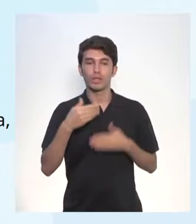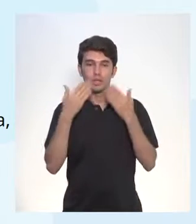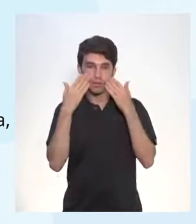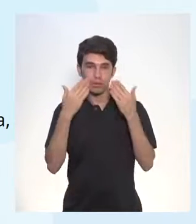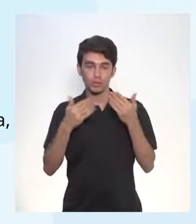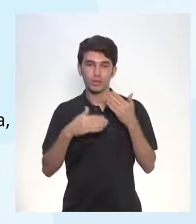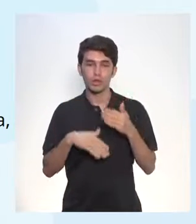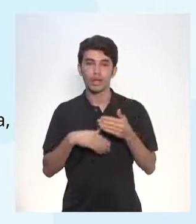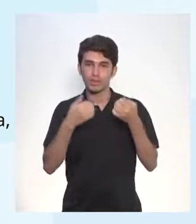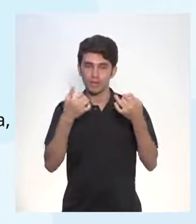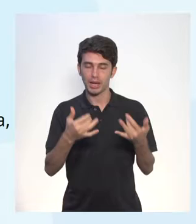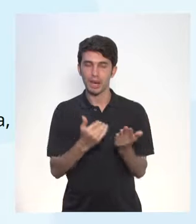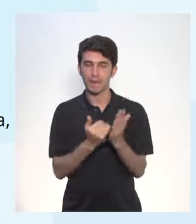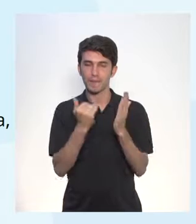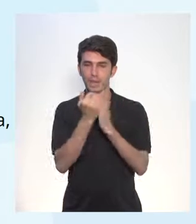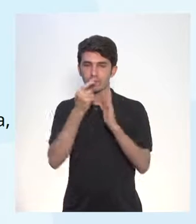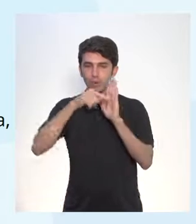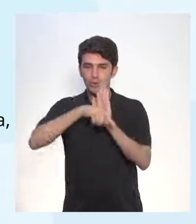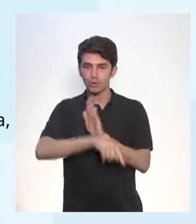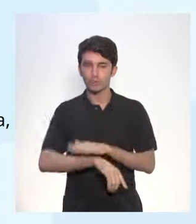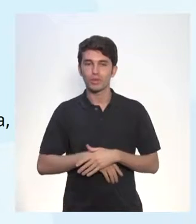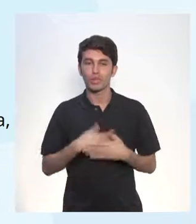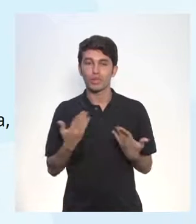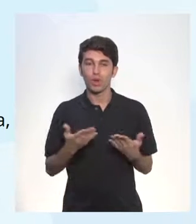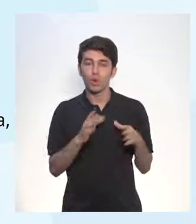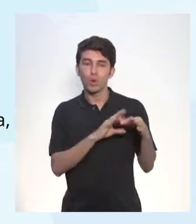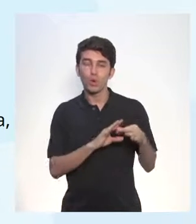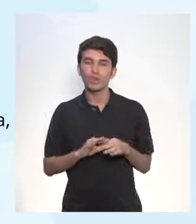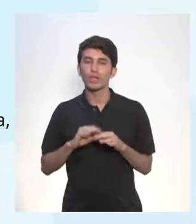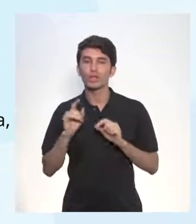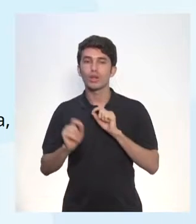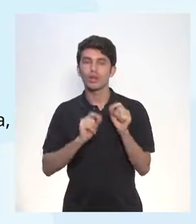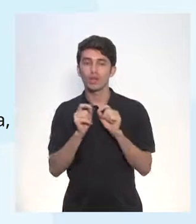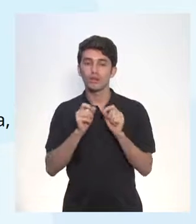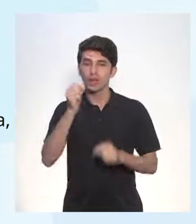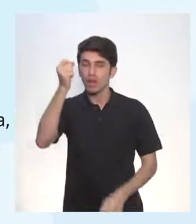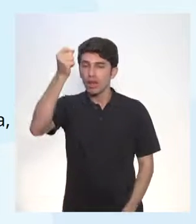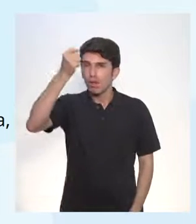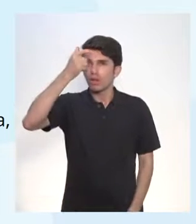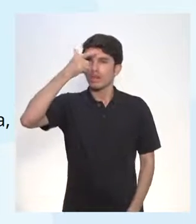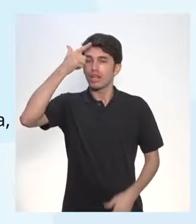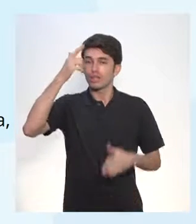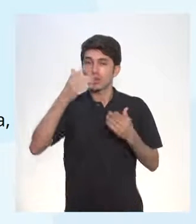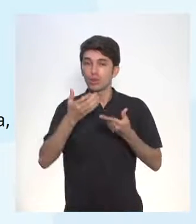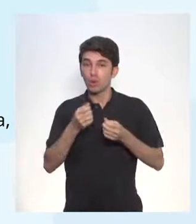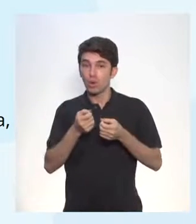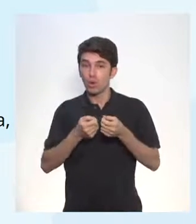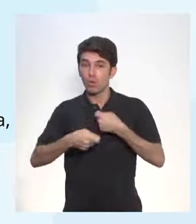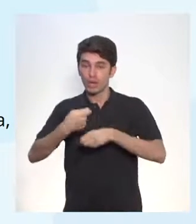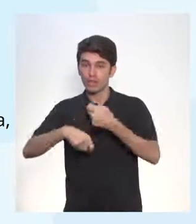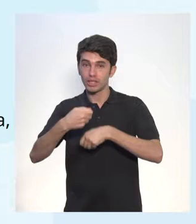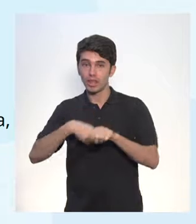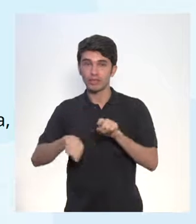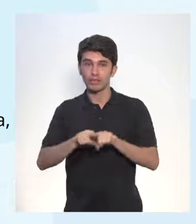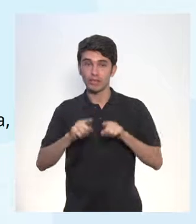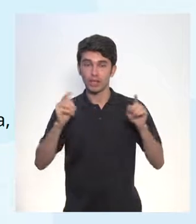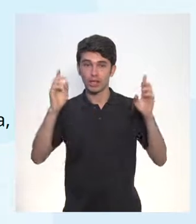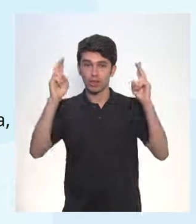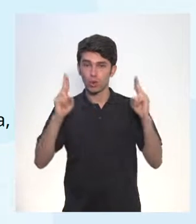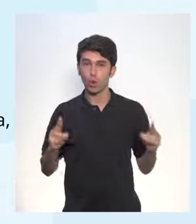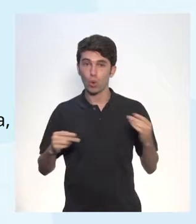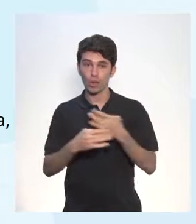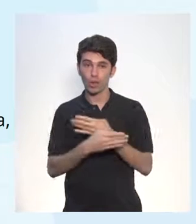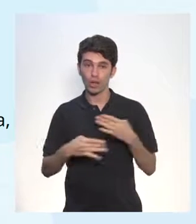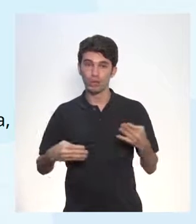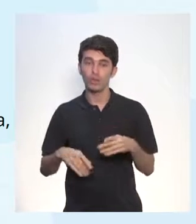contexto histórico está inserido o mercantilismo? Aqui, neste momento de renascimento comercial e urbano, surgimento de um novo